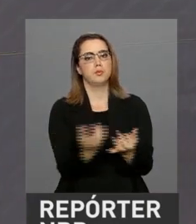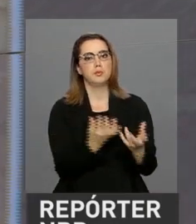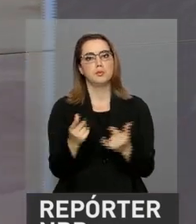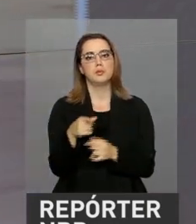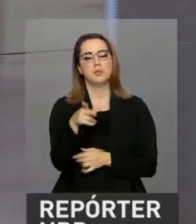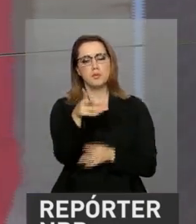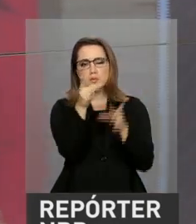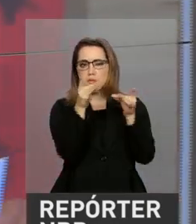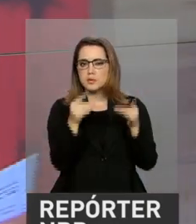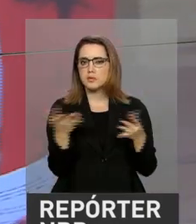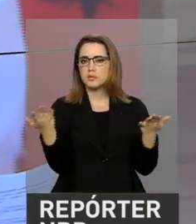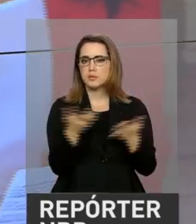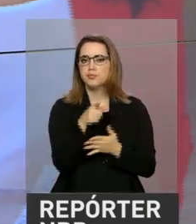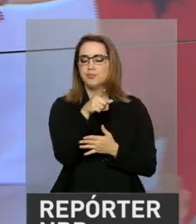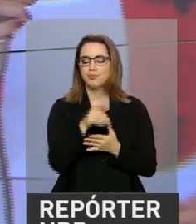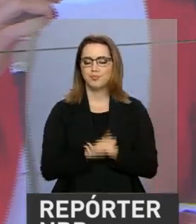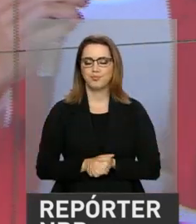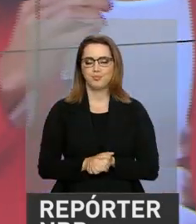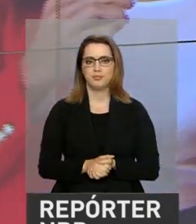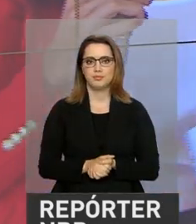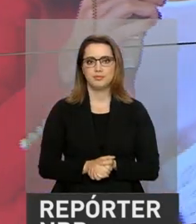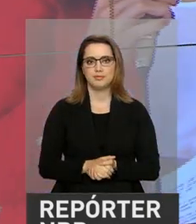Paola de Paola